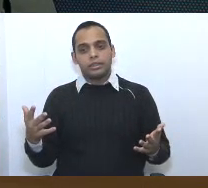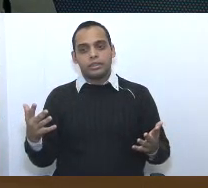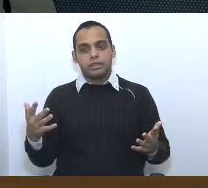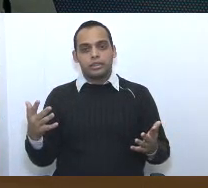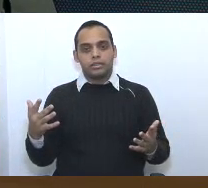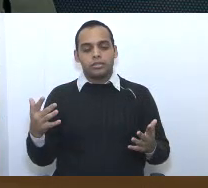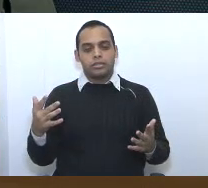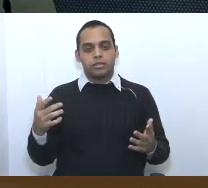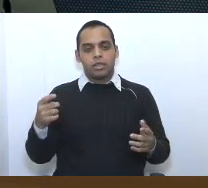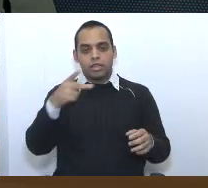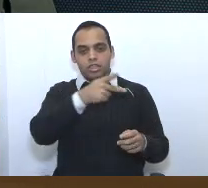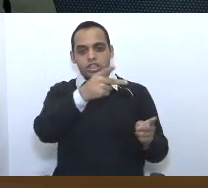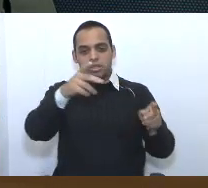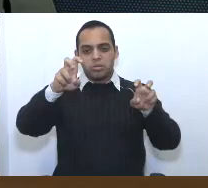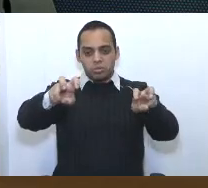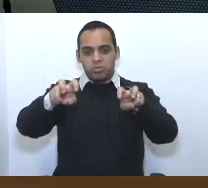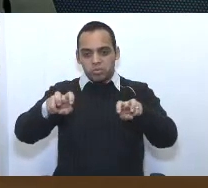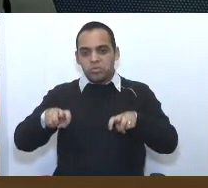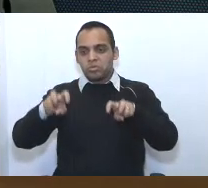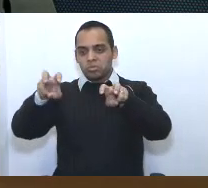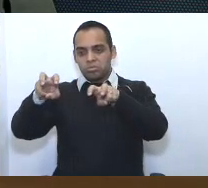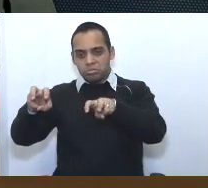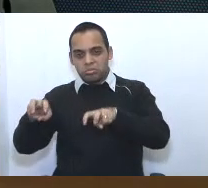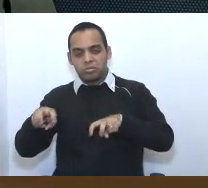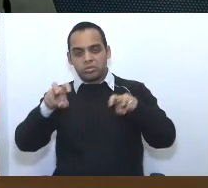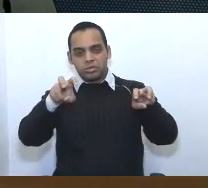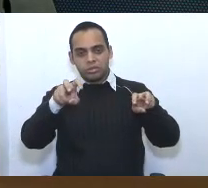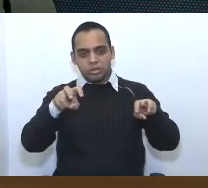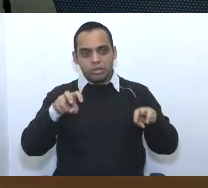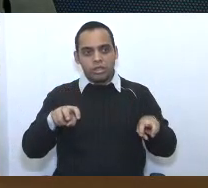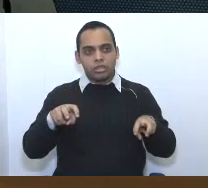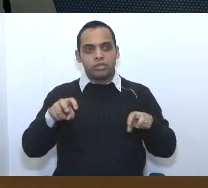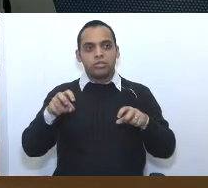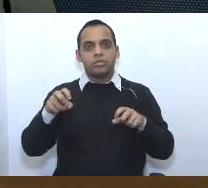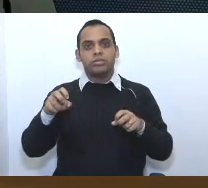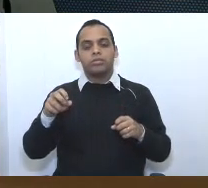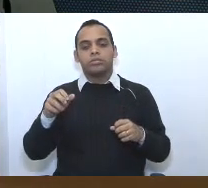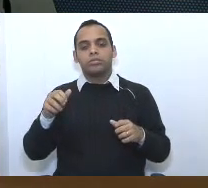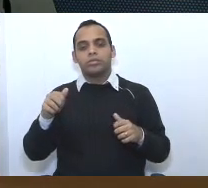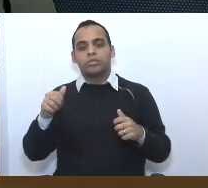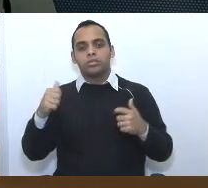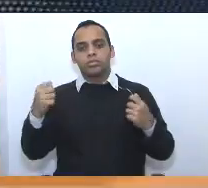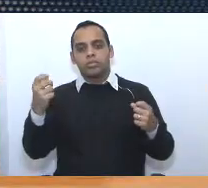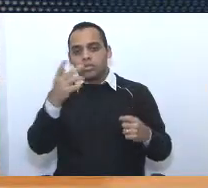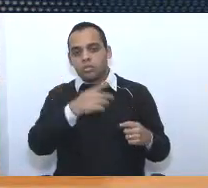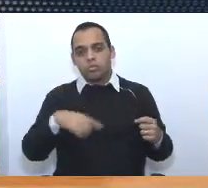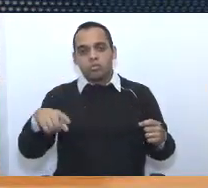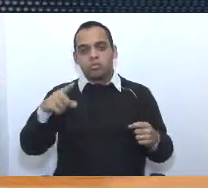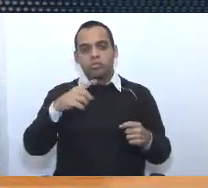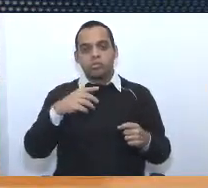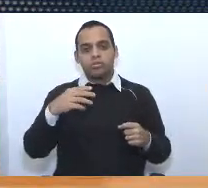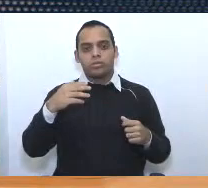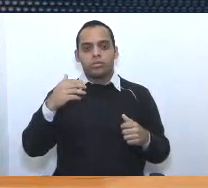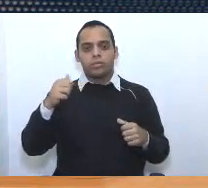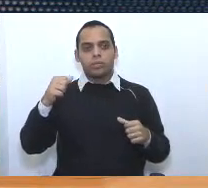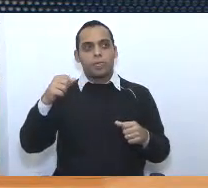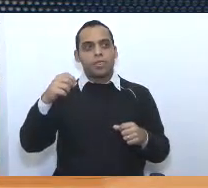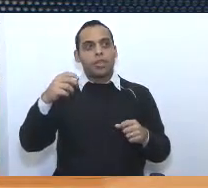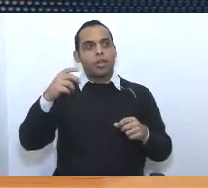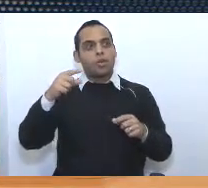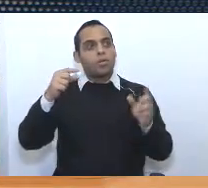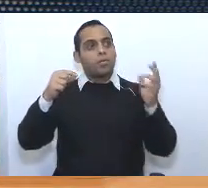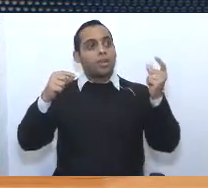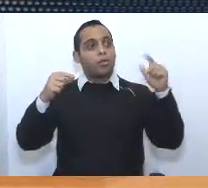à assistência ao autismo, e eu me coloquei à disposição, e tudo aquilo, eu penso assim,